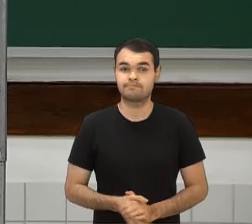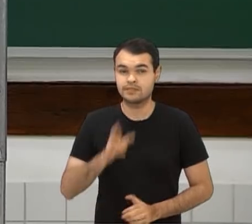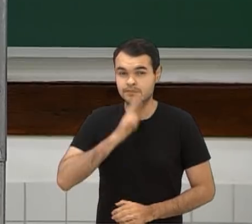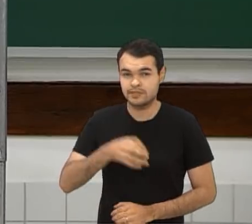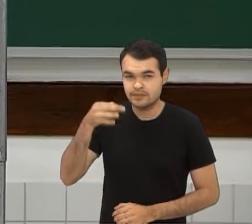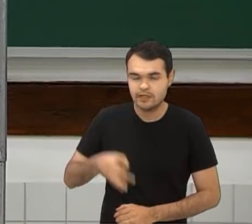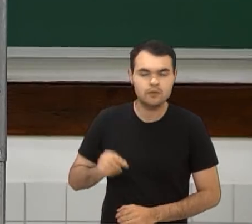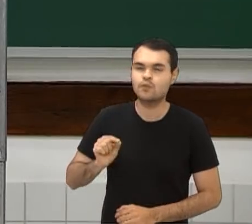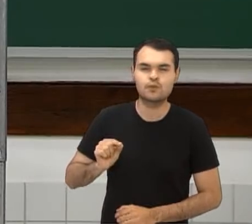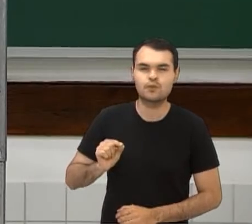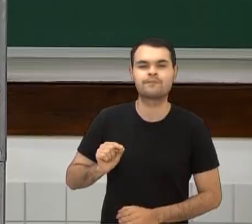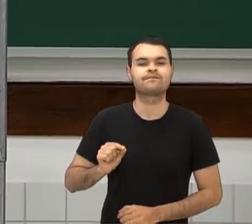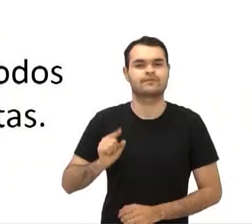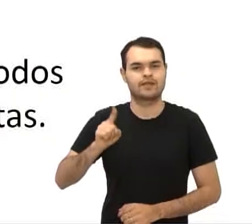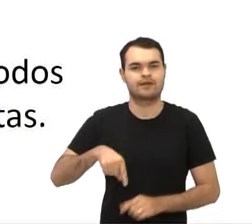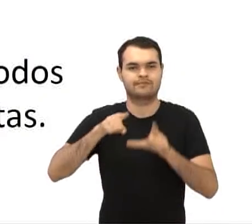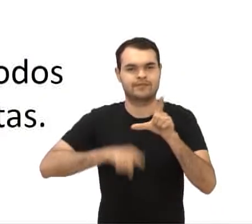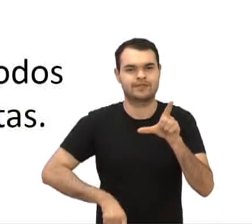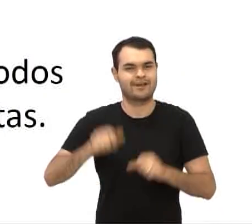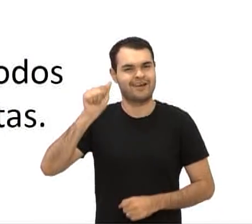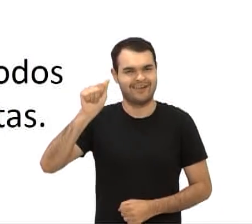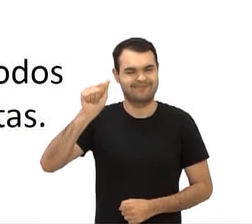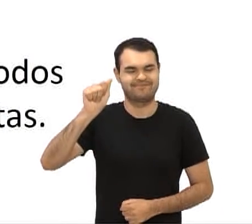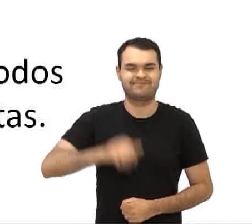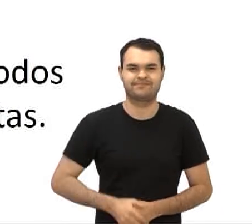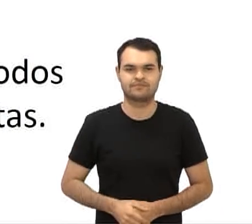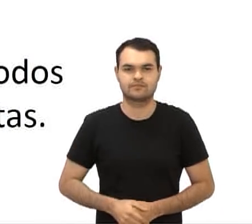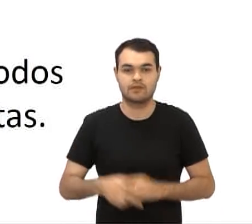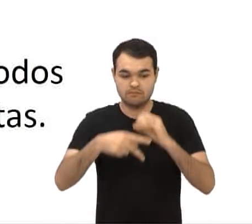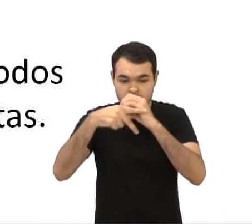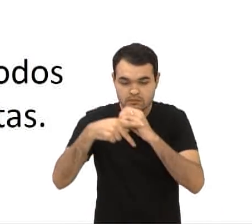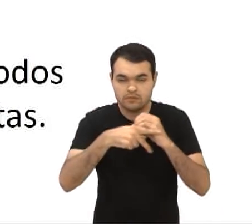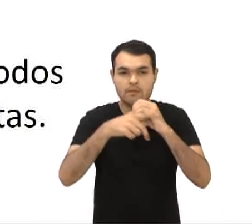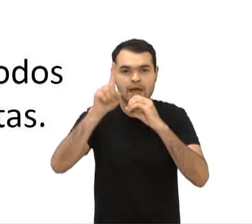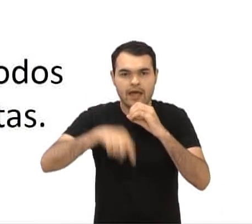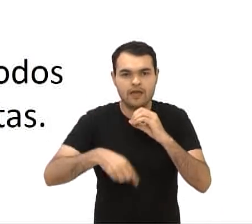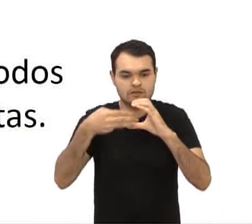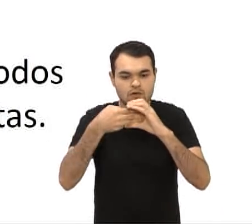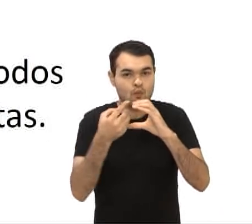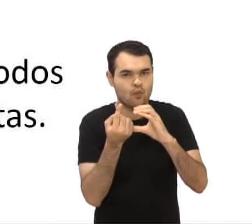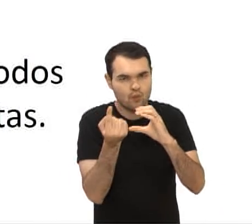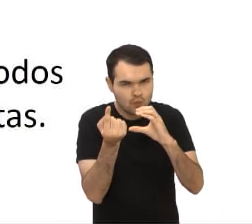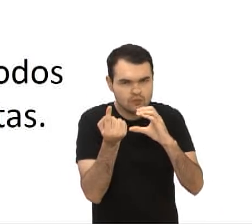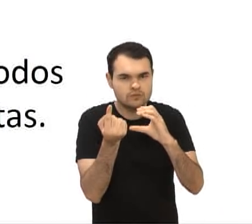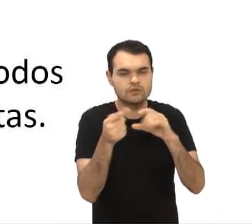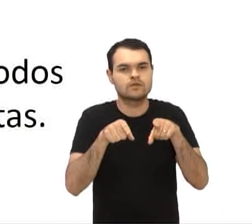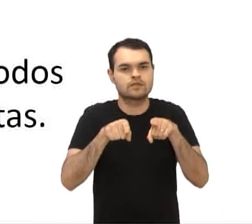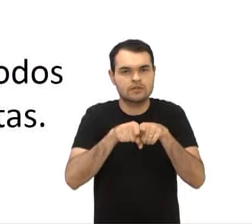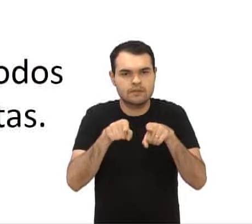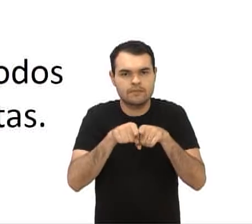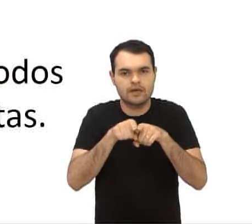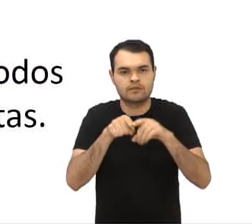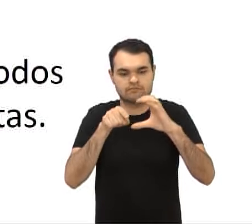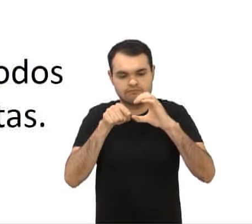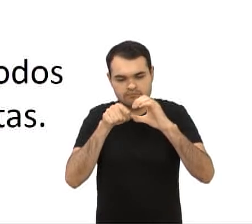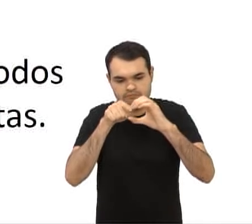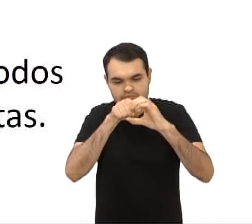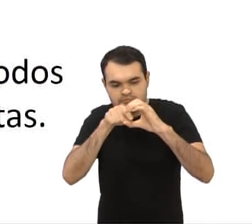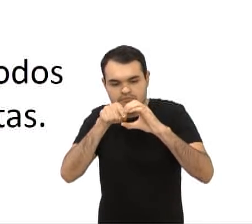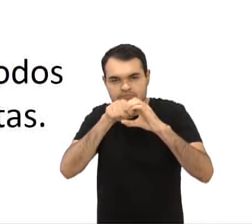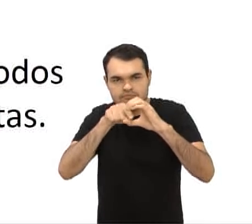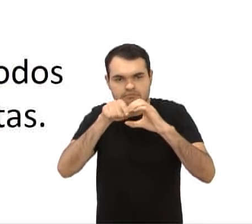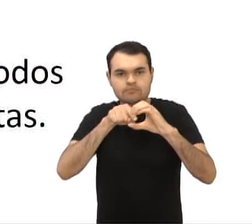Resposta correta, pessoal, letra A. Os protozoas são seres unicelulares e eucariontes, que